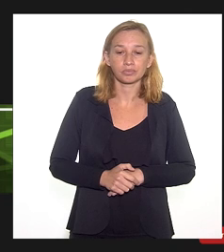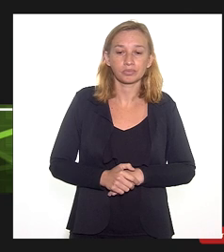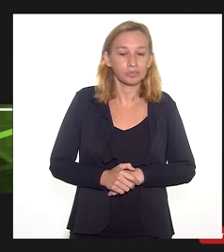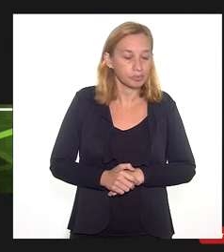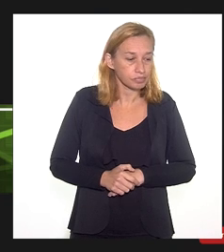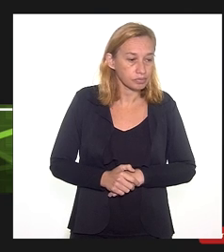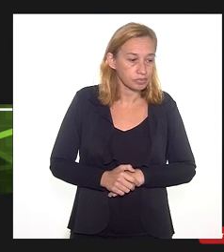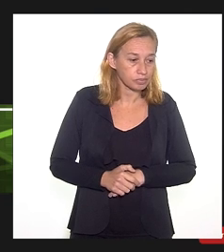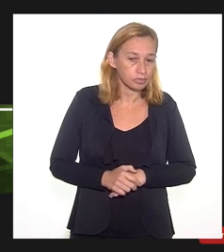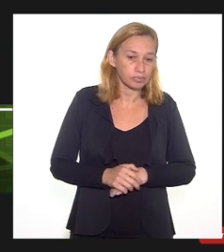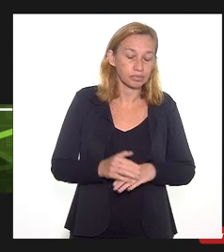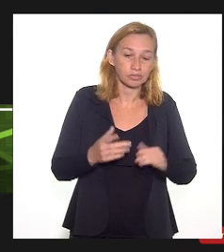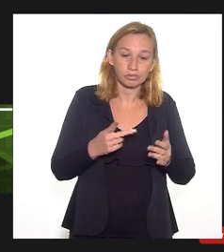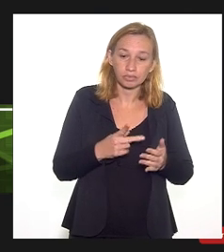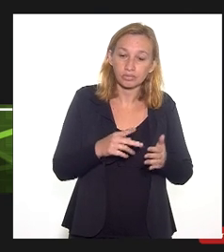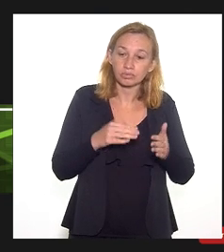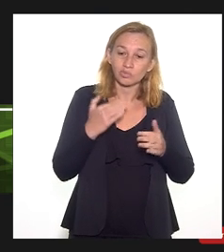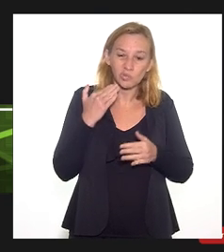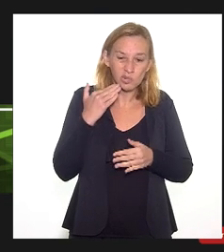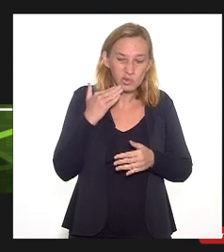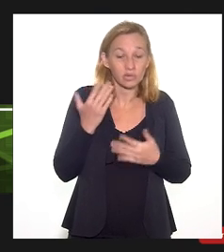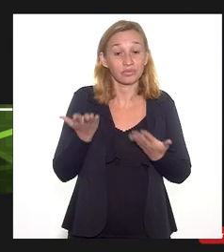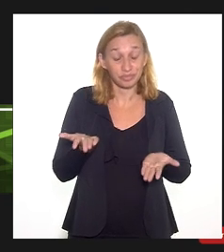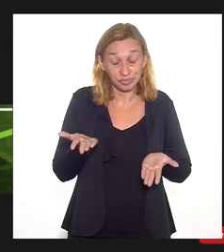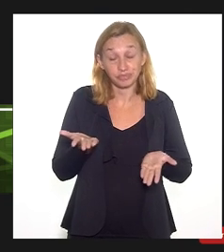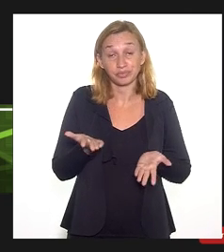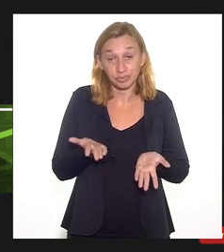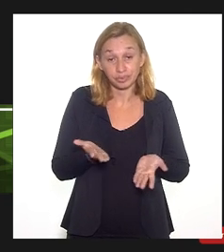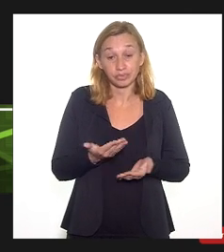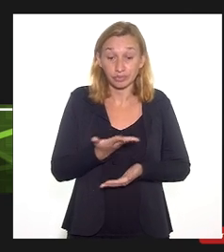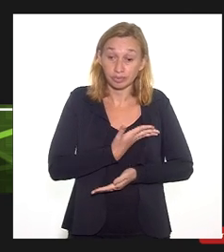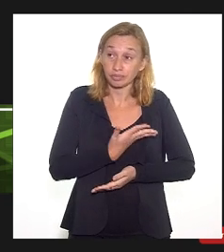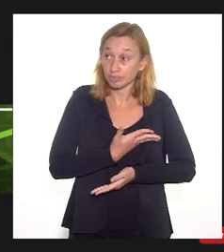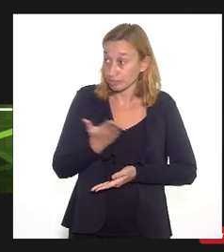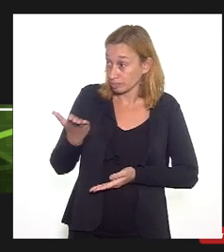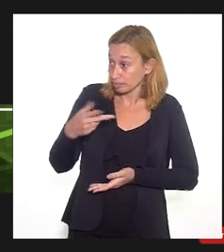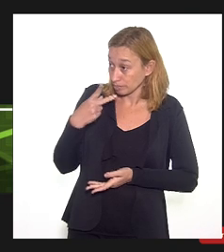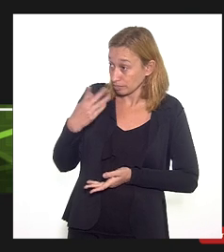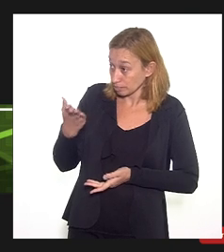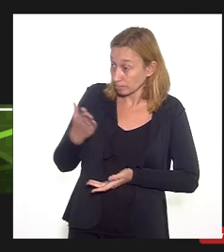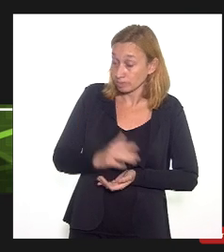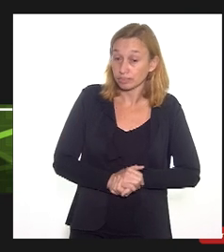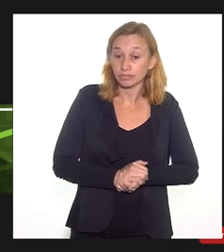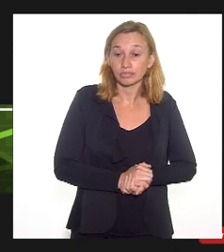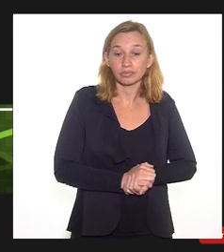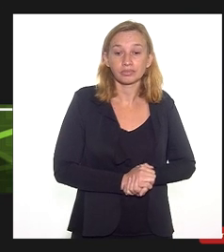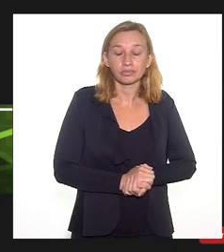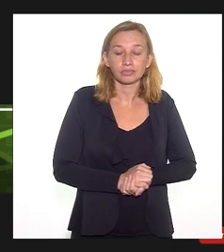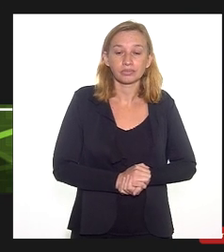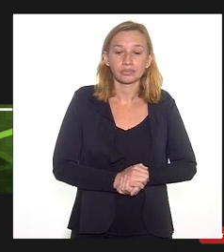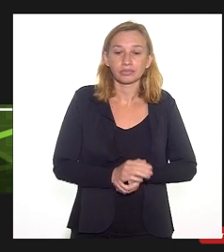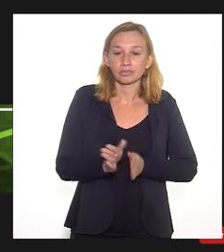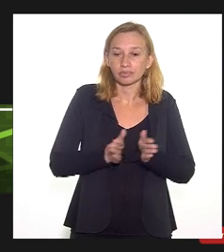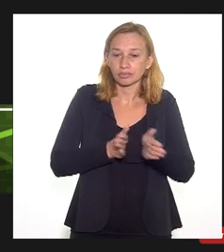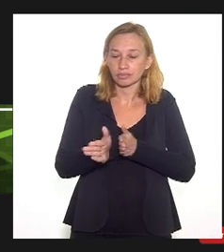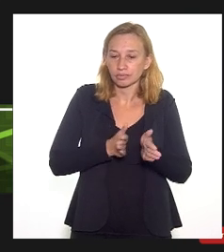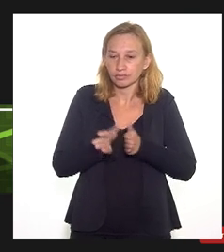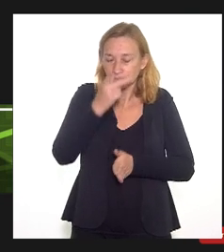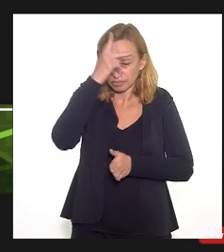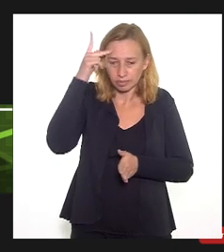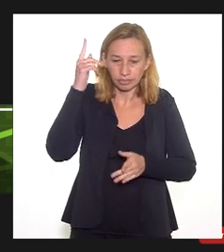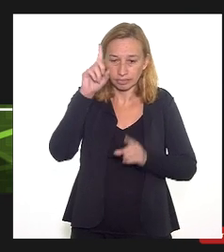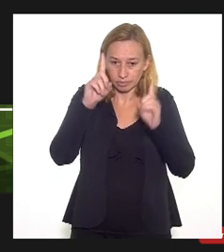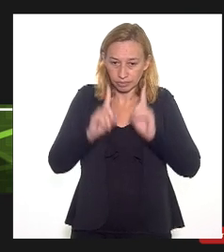lacunas repleto de falhas como o companheiro colocou lacunas de acessibilidade para pessoas com